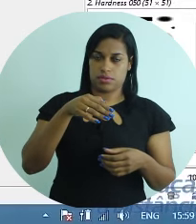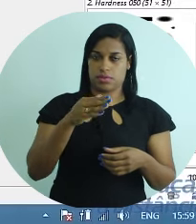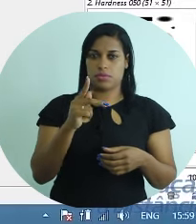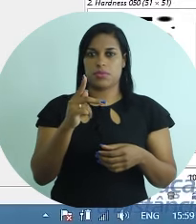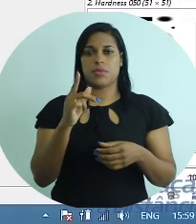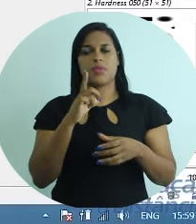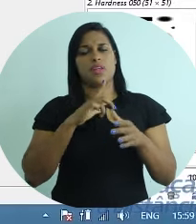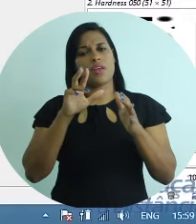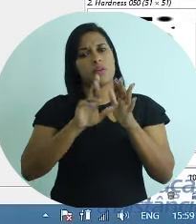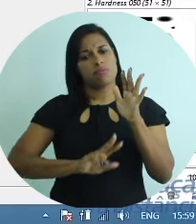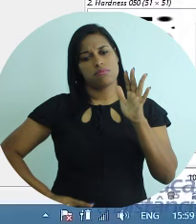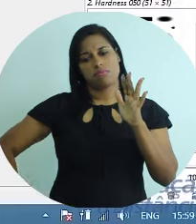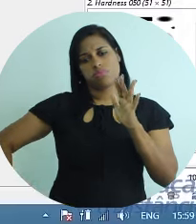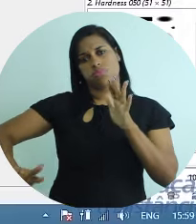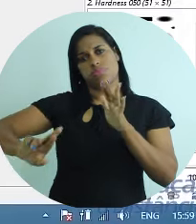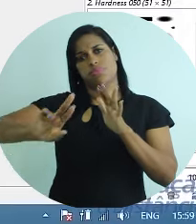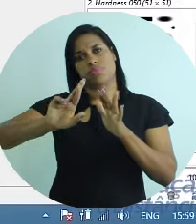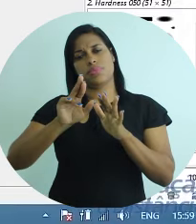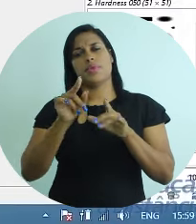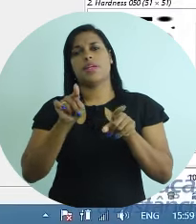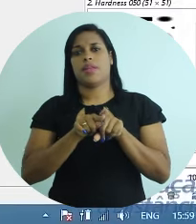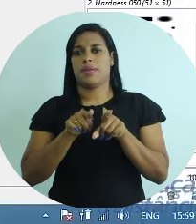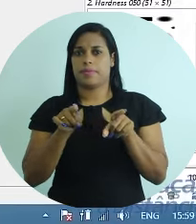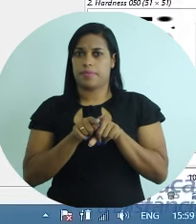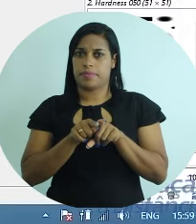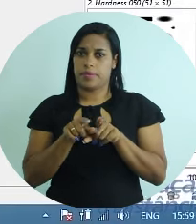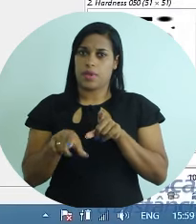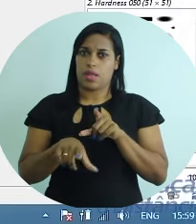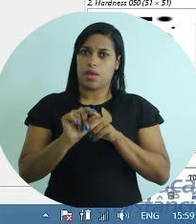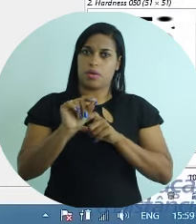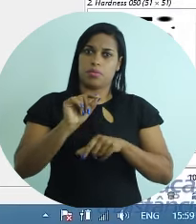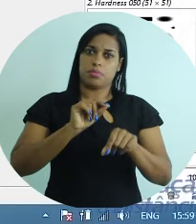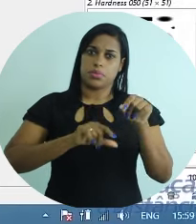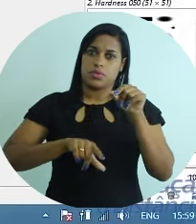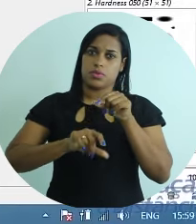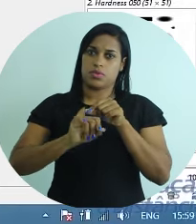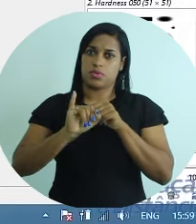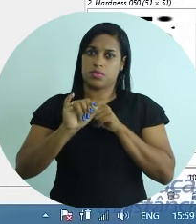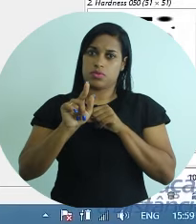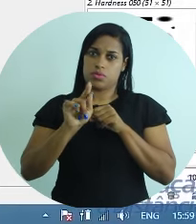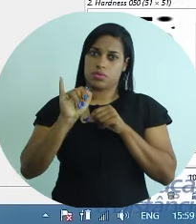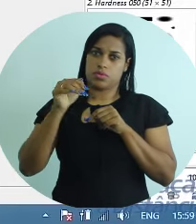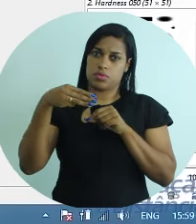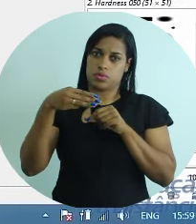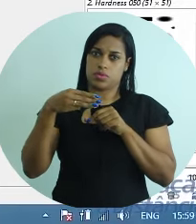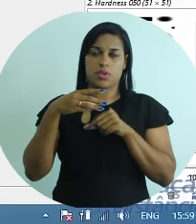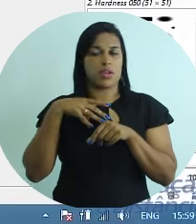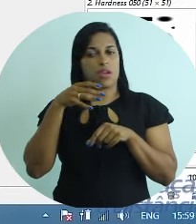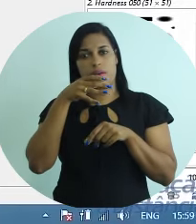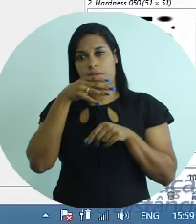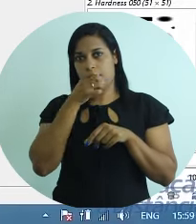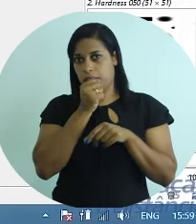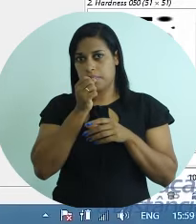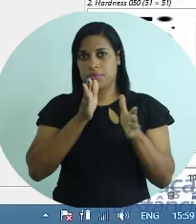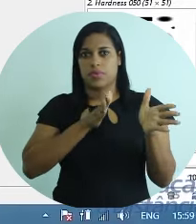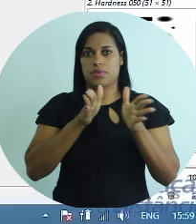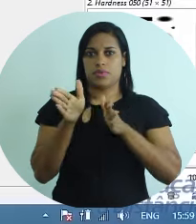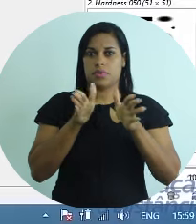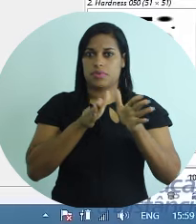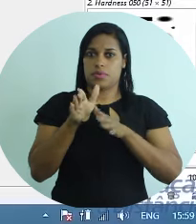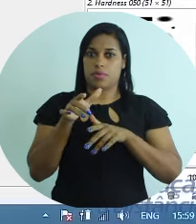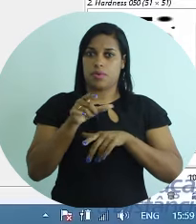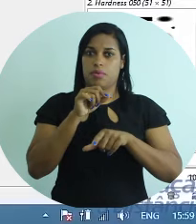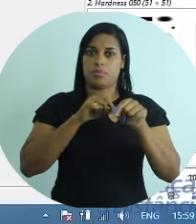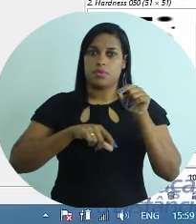ferramentas com diversos ícones, diversas opções do GIMP com acesso rápido. E aqui nós temos